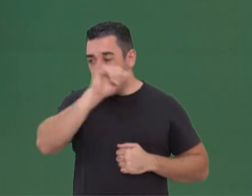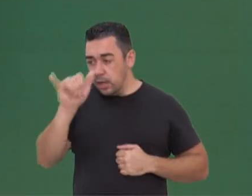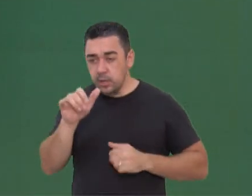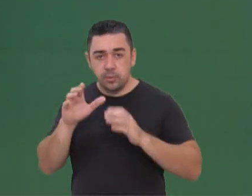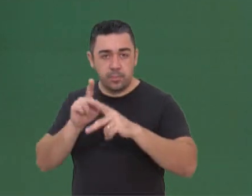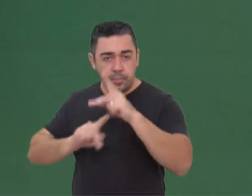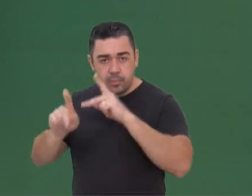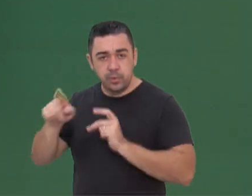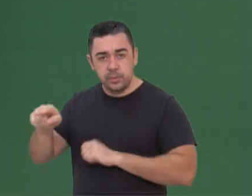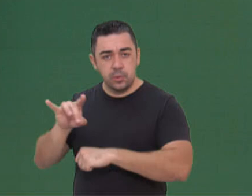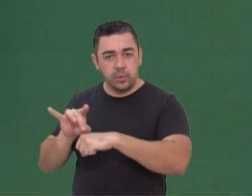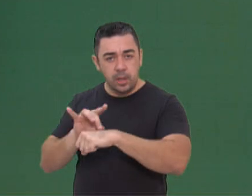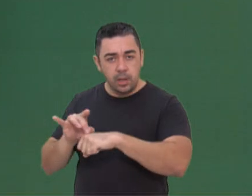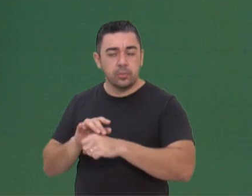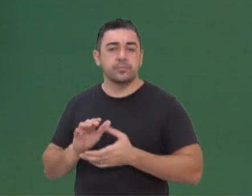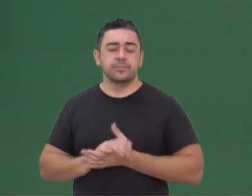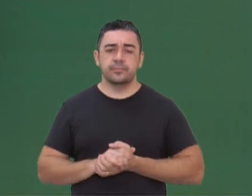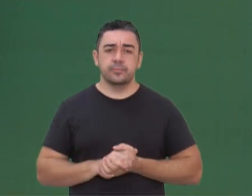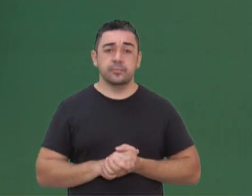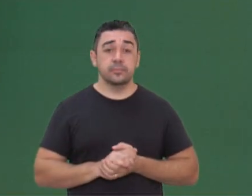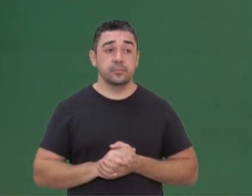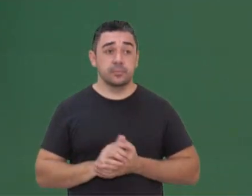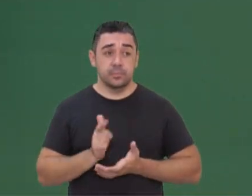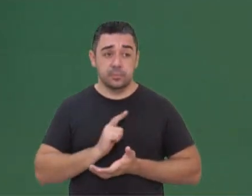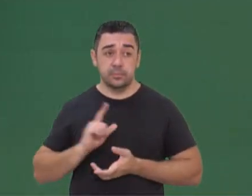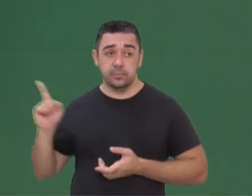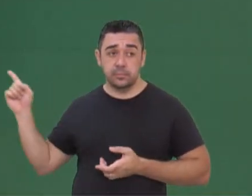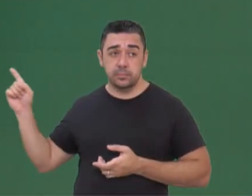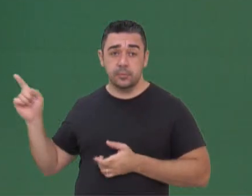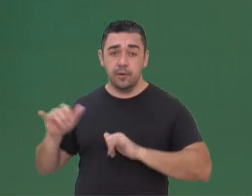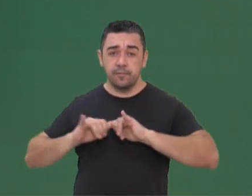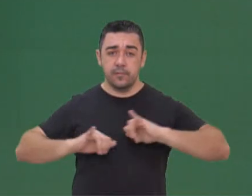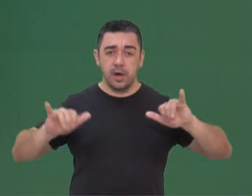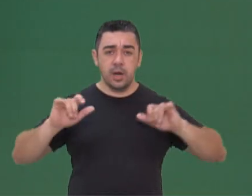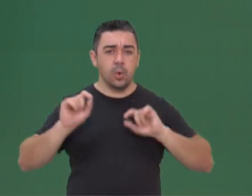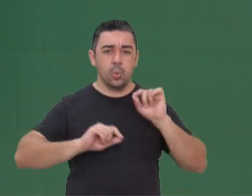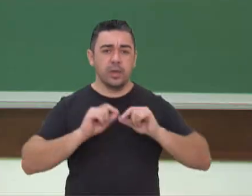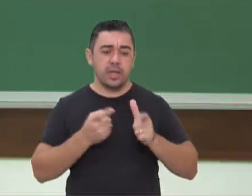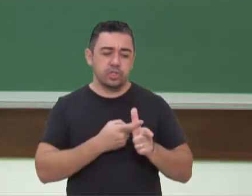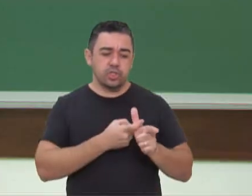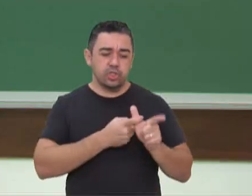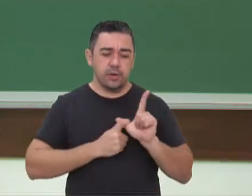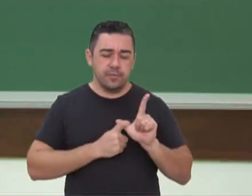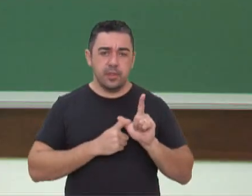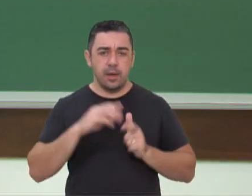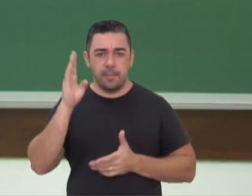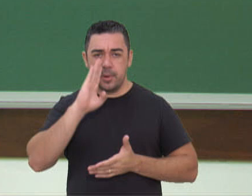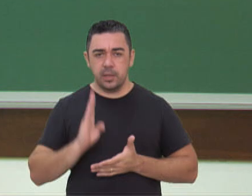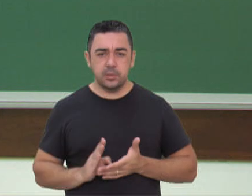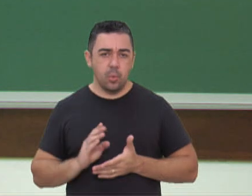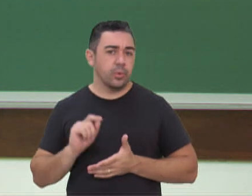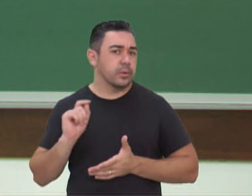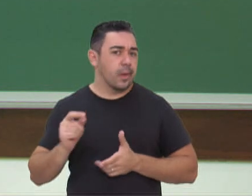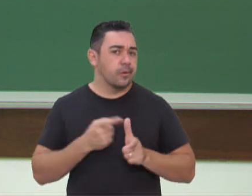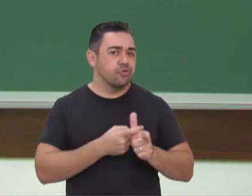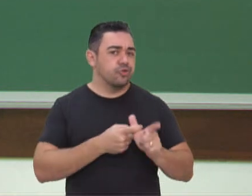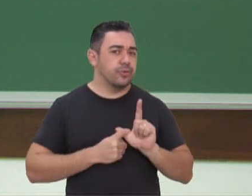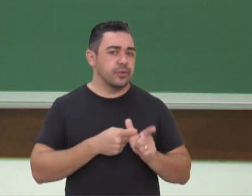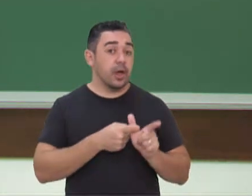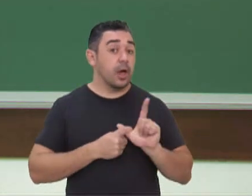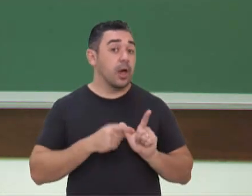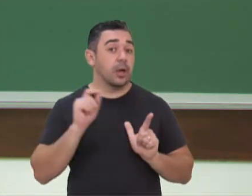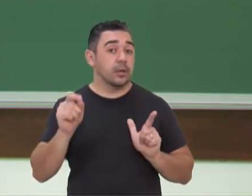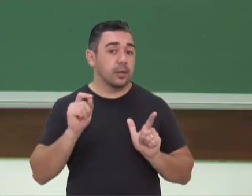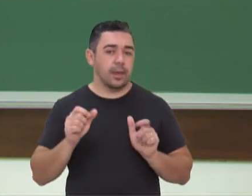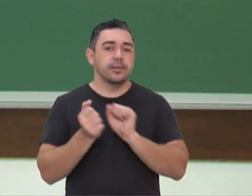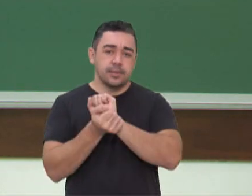negros. Então, ele traz aqui uma reportagem sobre a grande dívida brasileira. Qual é a grande dívida brasileira?